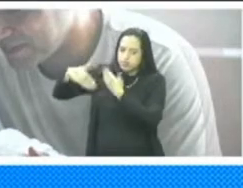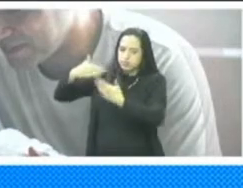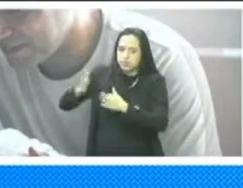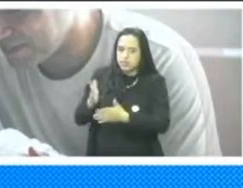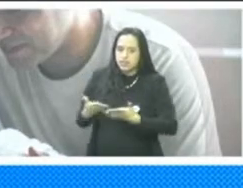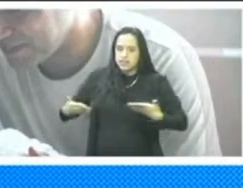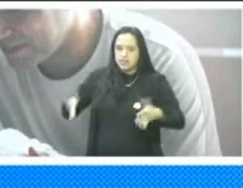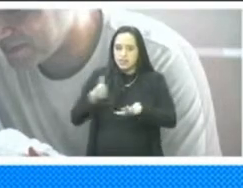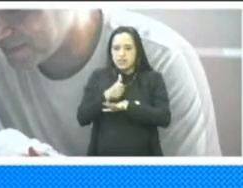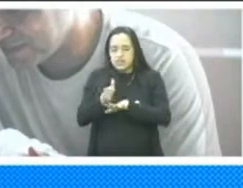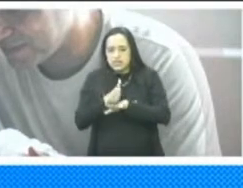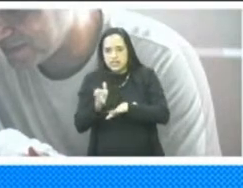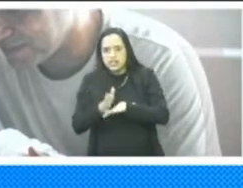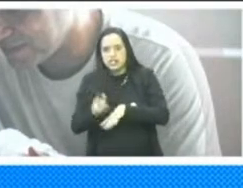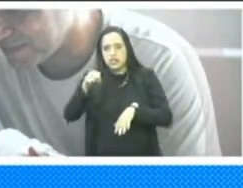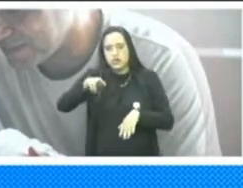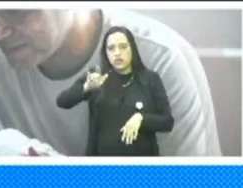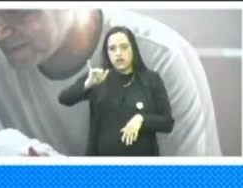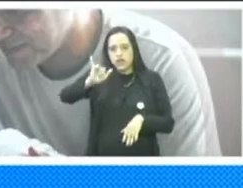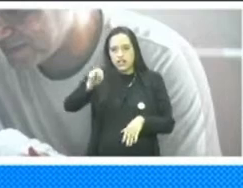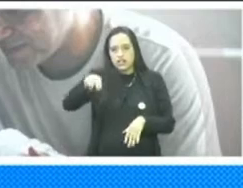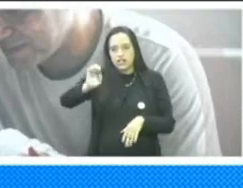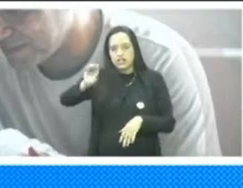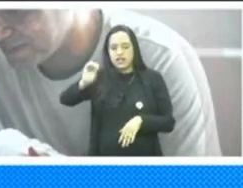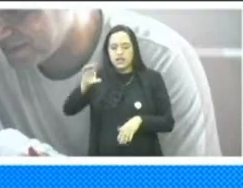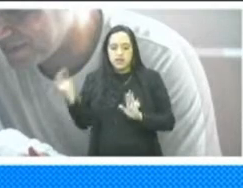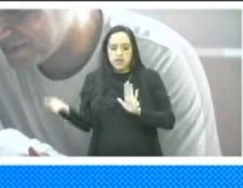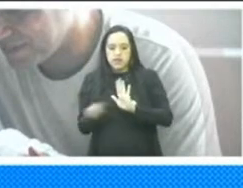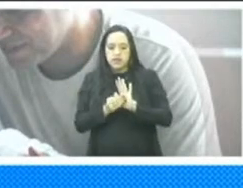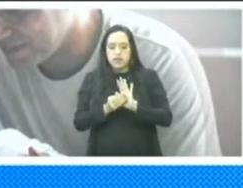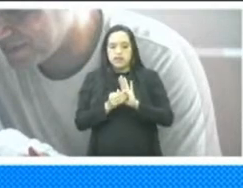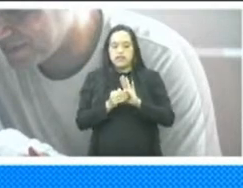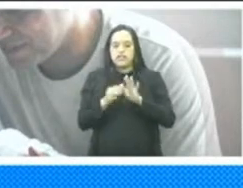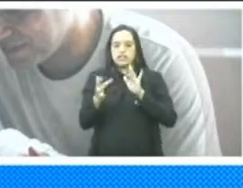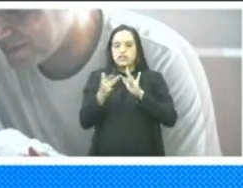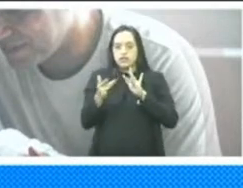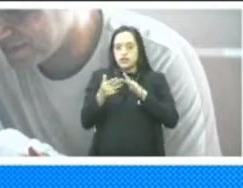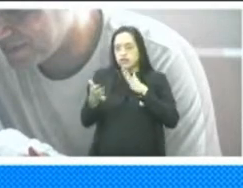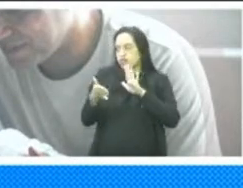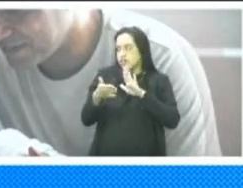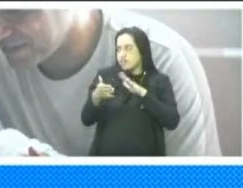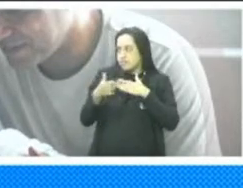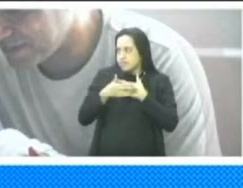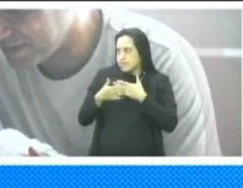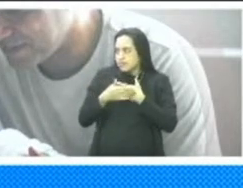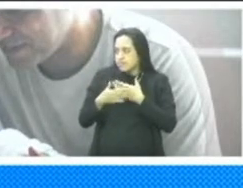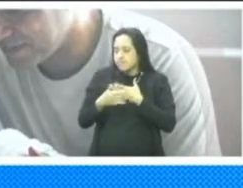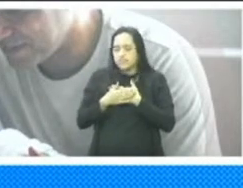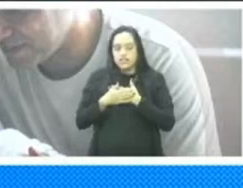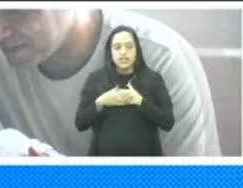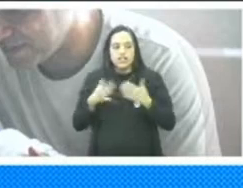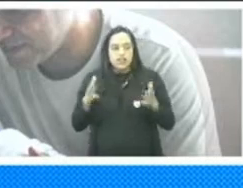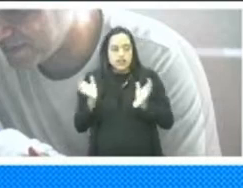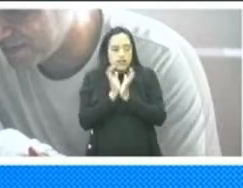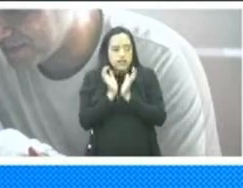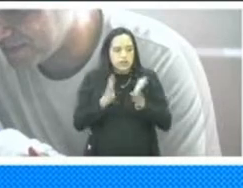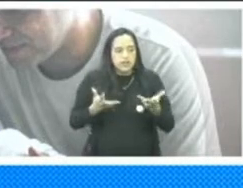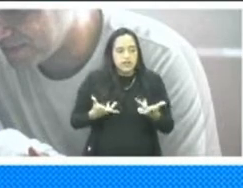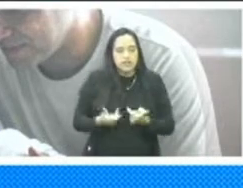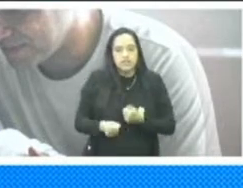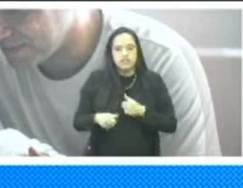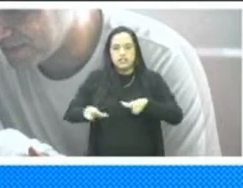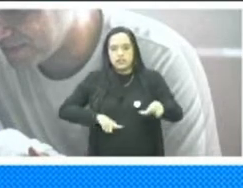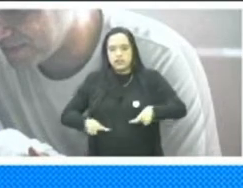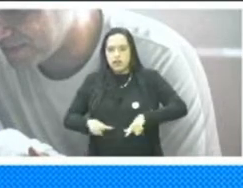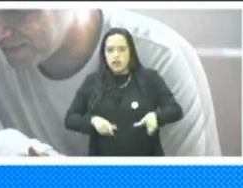desse eixo, né, do Qualinel, que é a implementação do método Canguru. Tem uma equipe maravilhosa trabalhando, né,